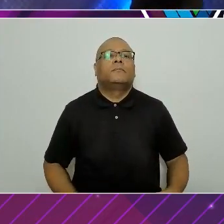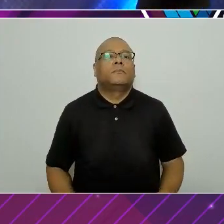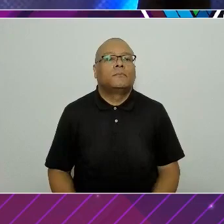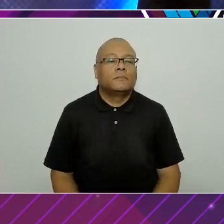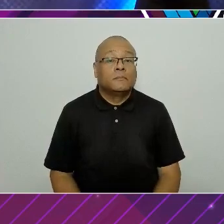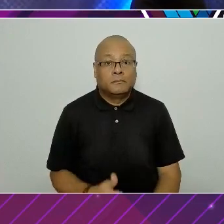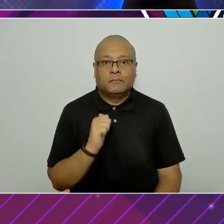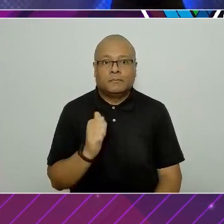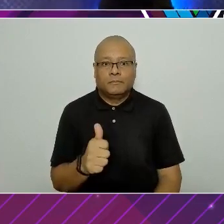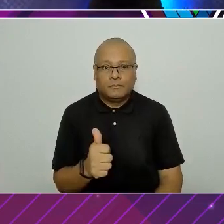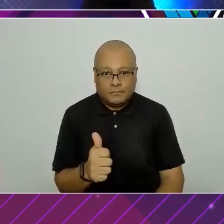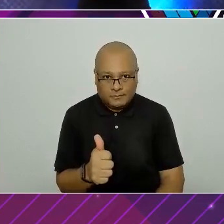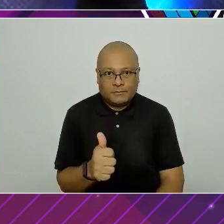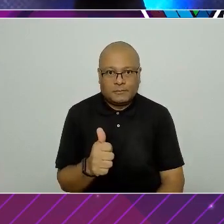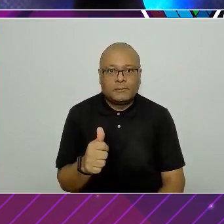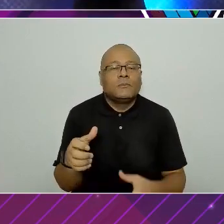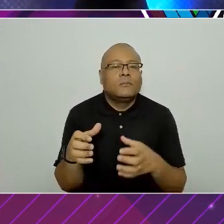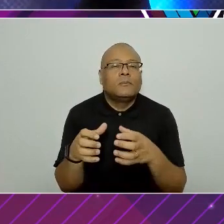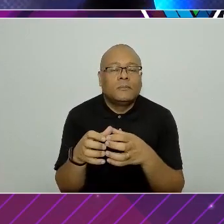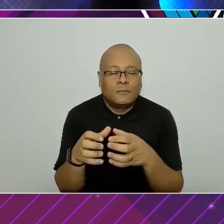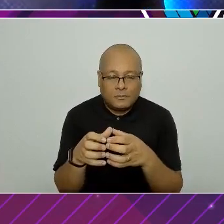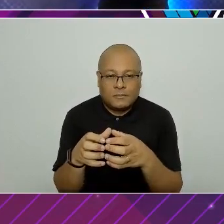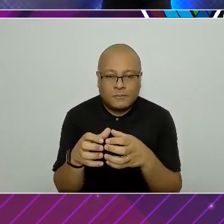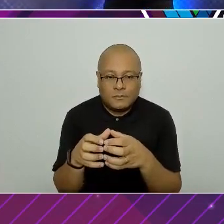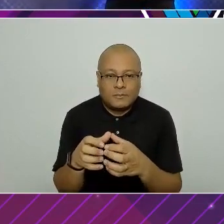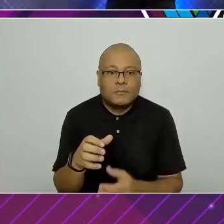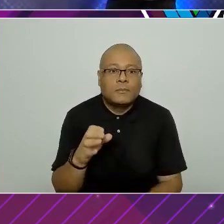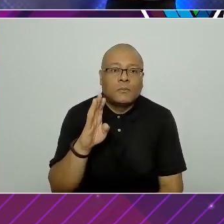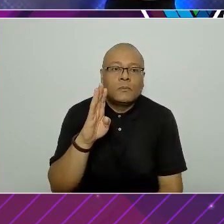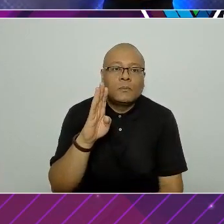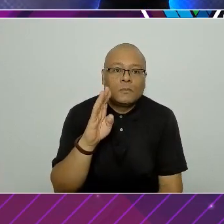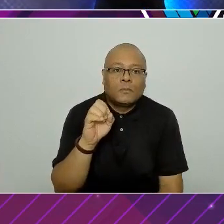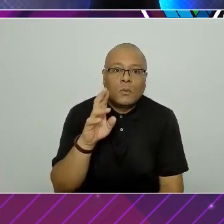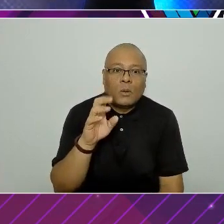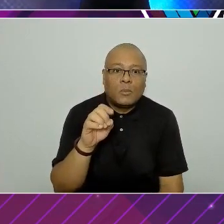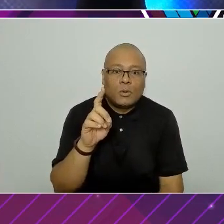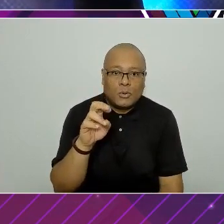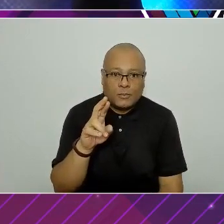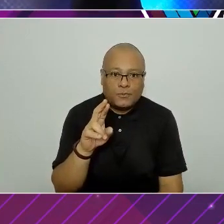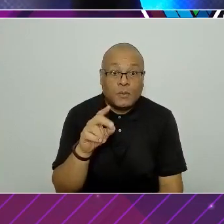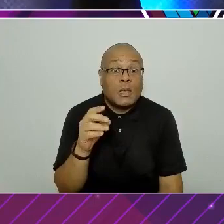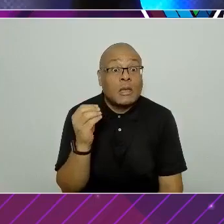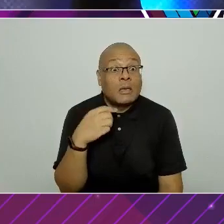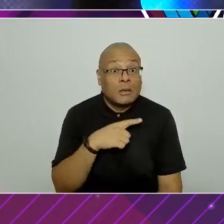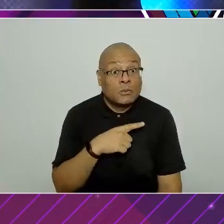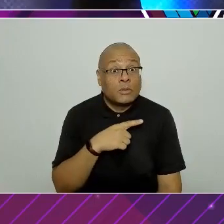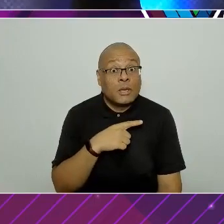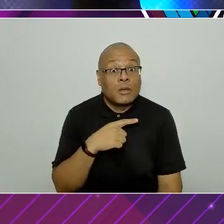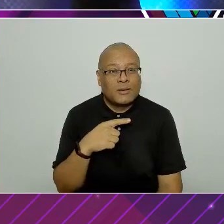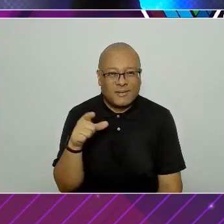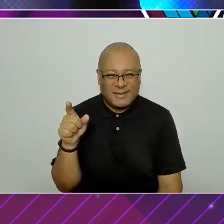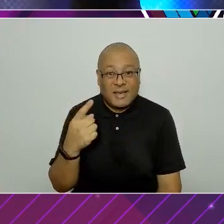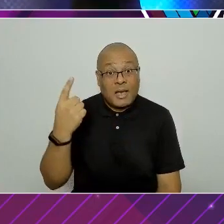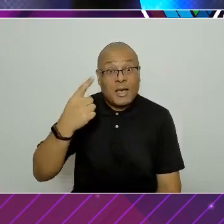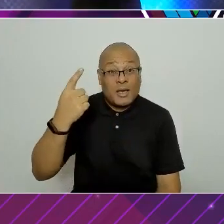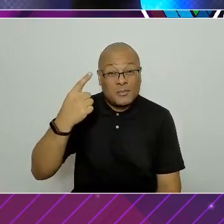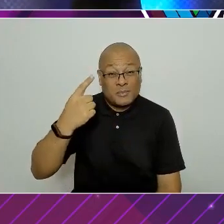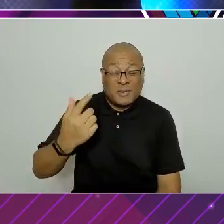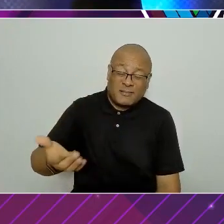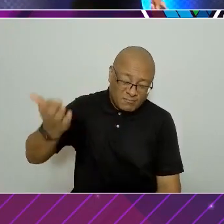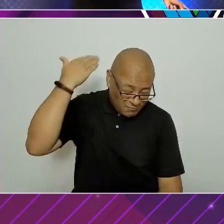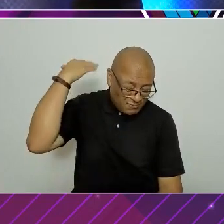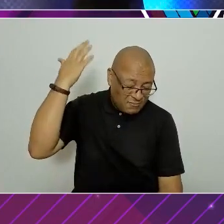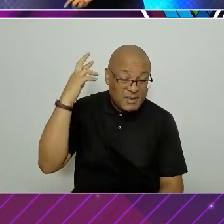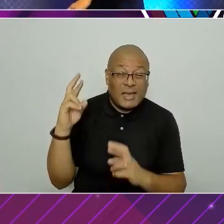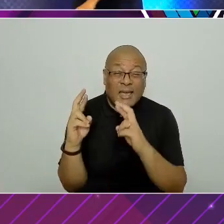Beleza, o Dumbledore, né? Aqui é o Dumbledore. E aí, eu tenho uma rede neural, aquela primeira, básica, simples, que eu apresentei